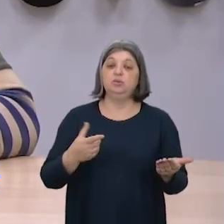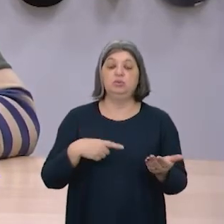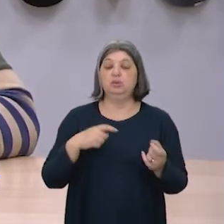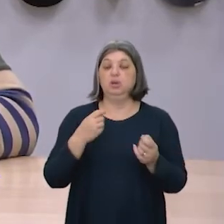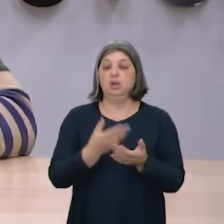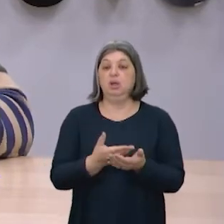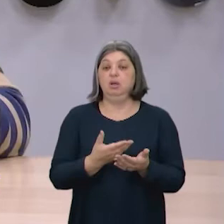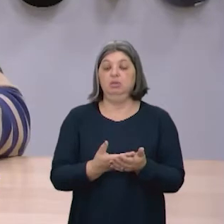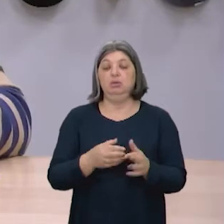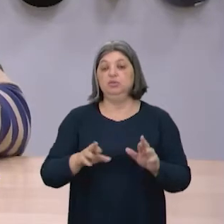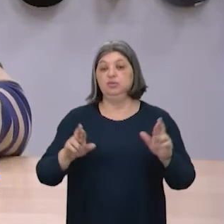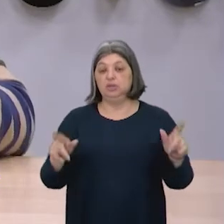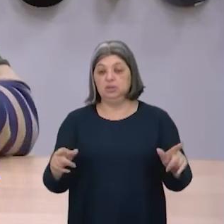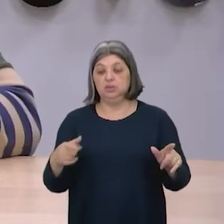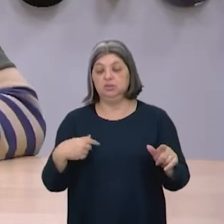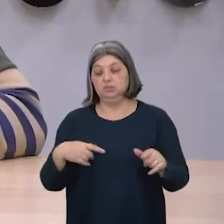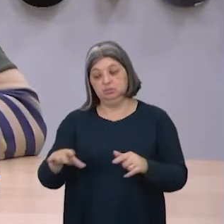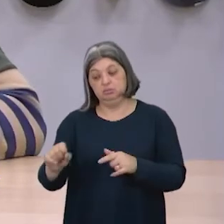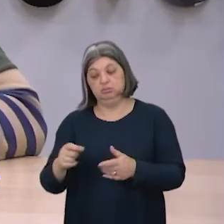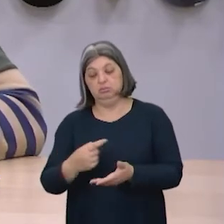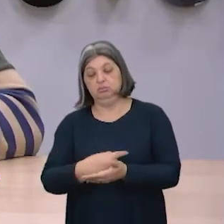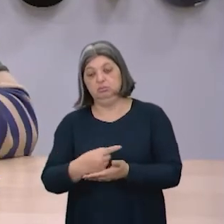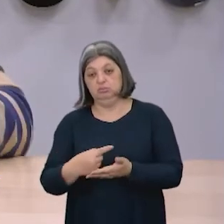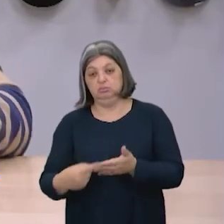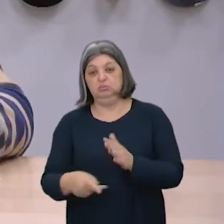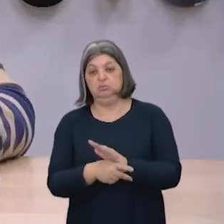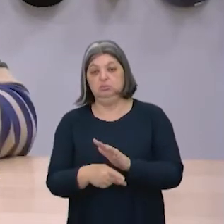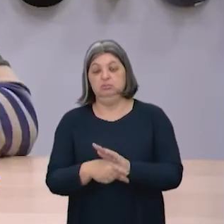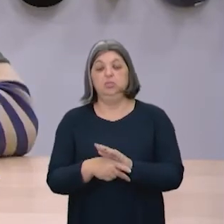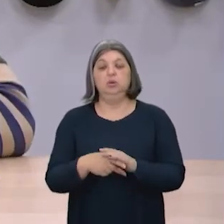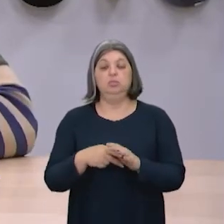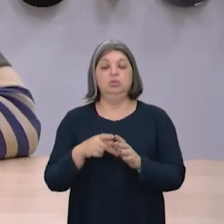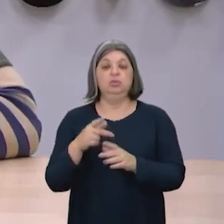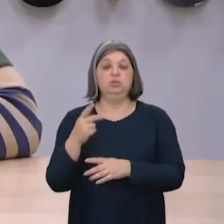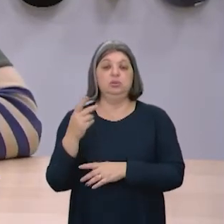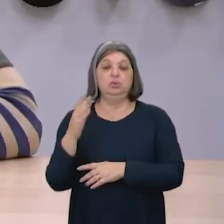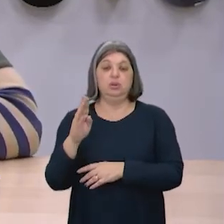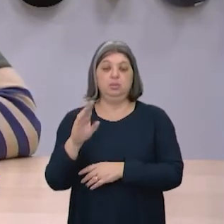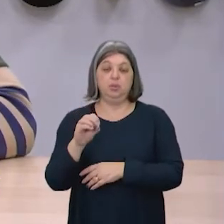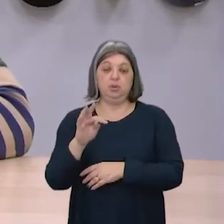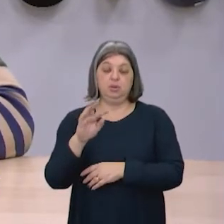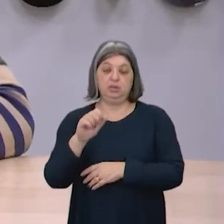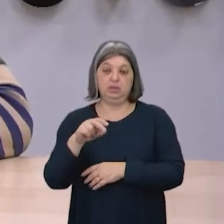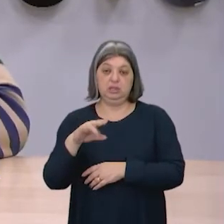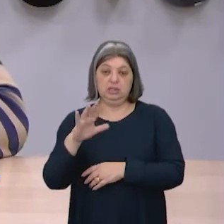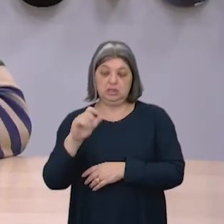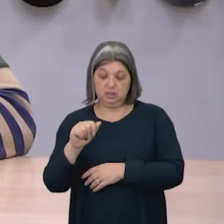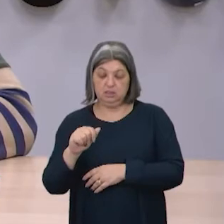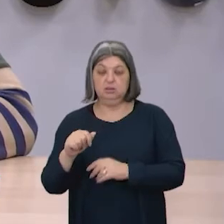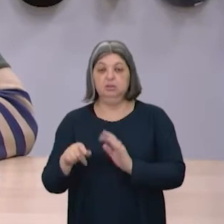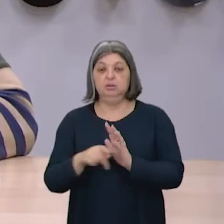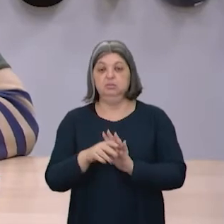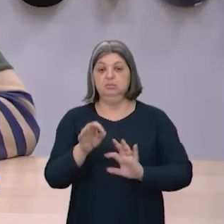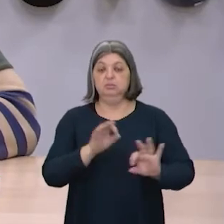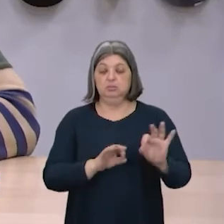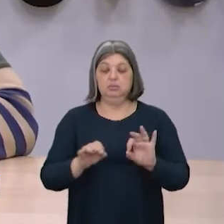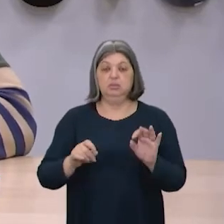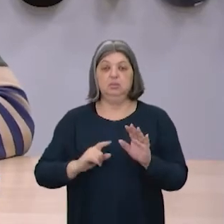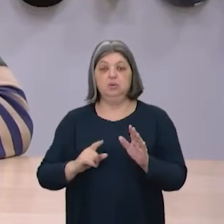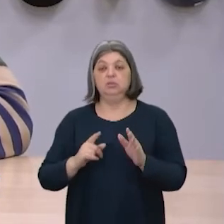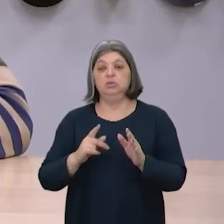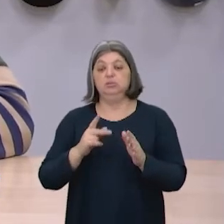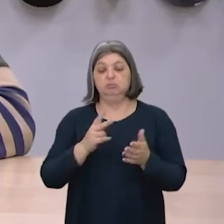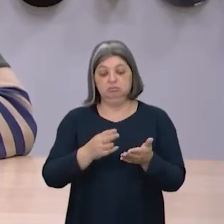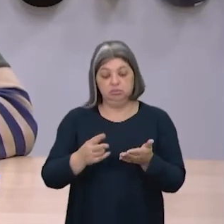né? Vou lá, pego o meu caderninho de botânica, armo todo o meu equipamento, fazia o corte da